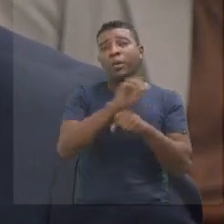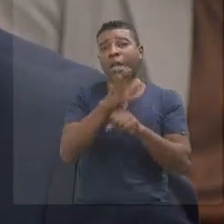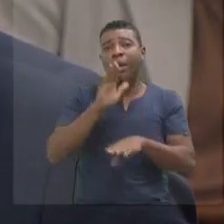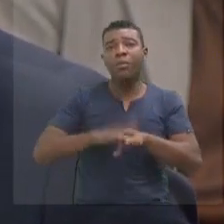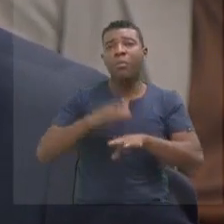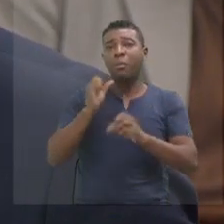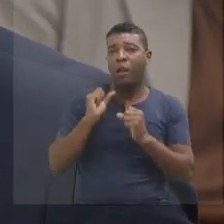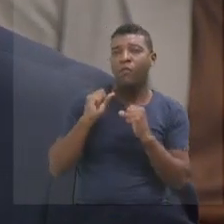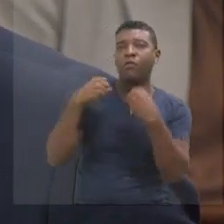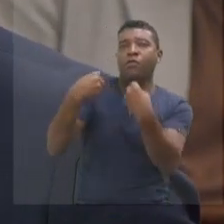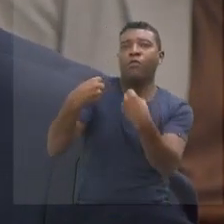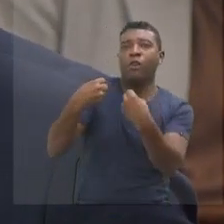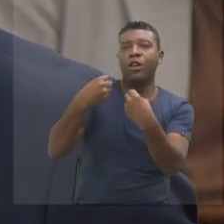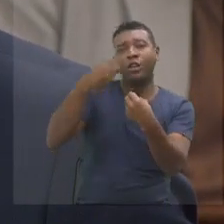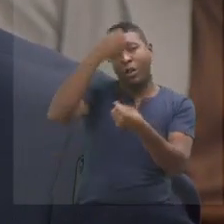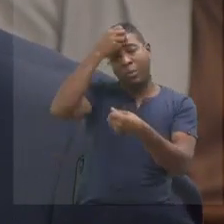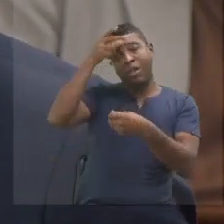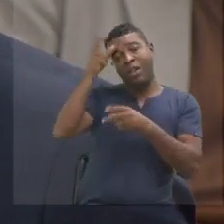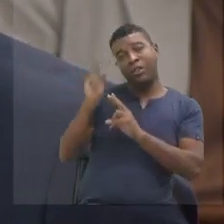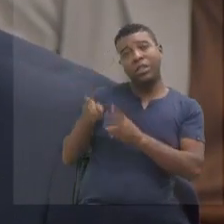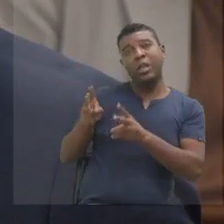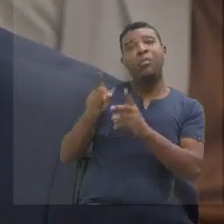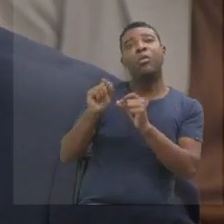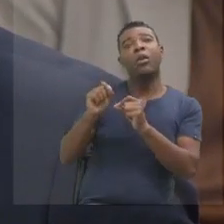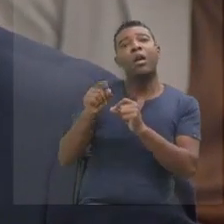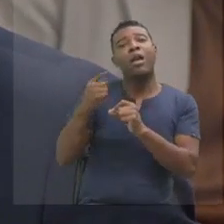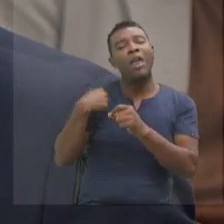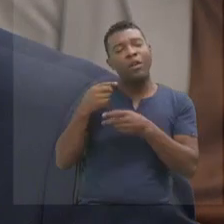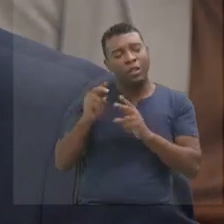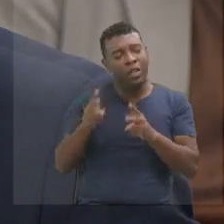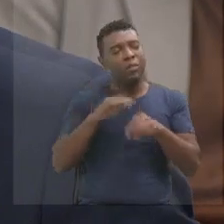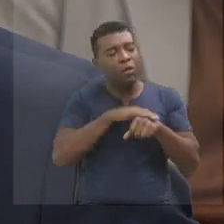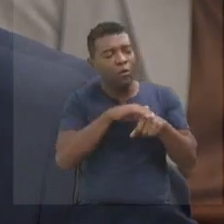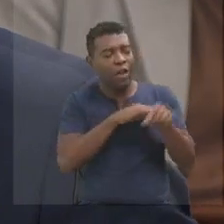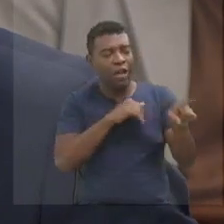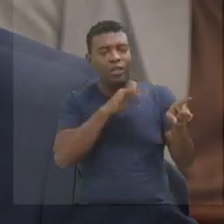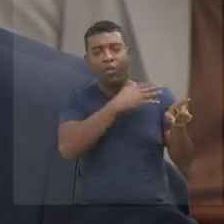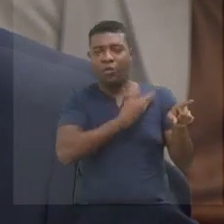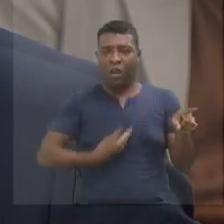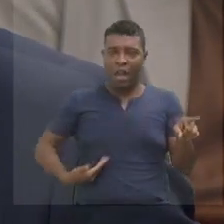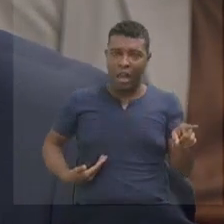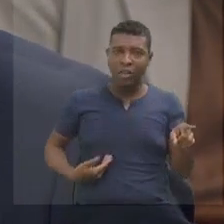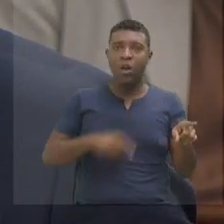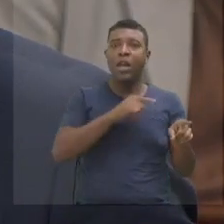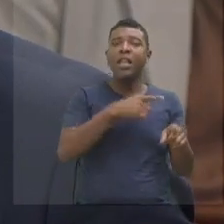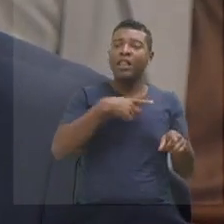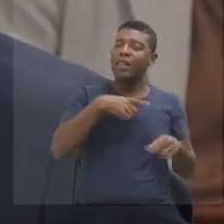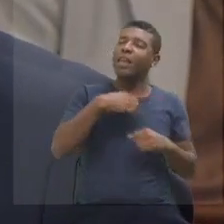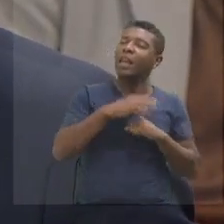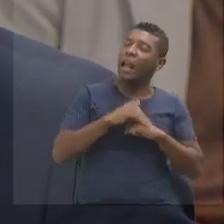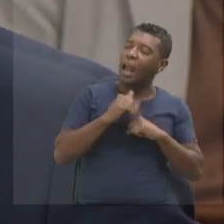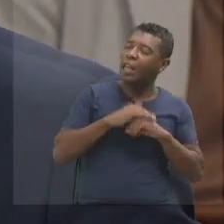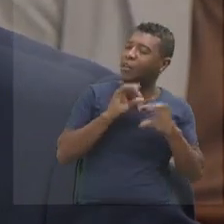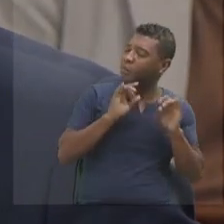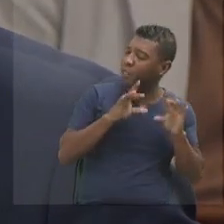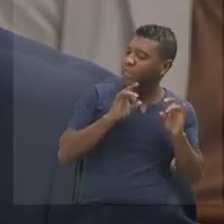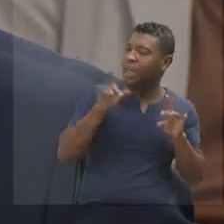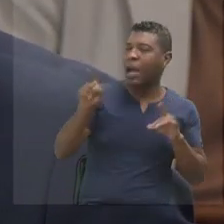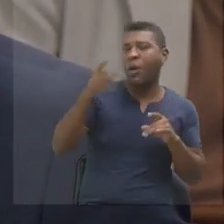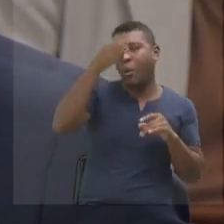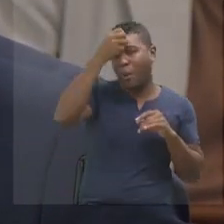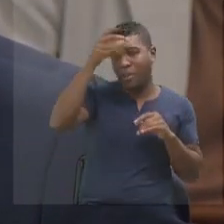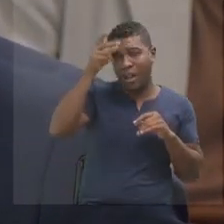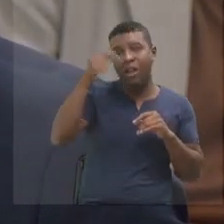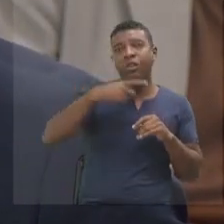o prefeito é sempre conversa com governador Governador realmente tem um carinho especial pelo prefeito e me traz essas esses